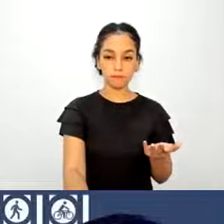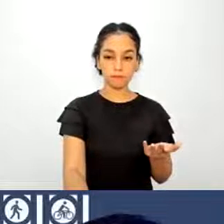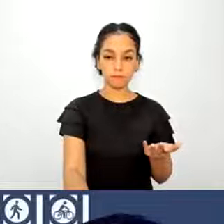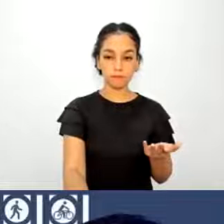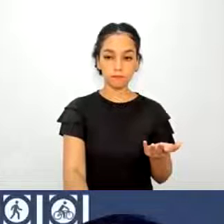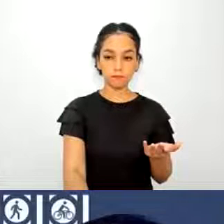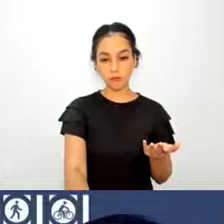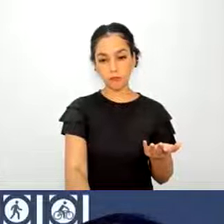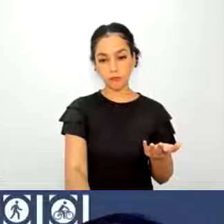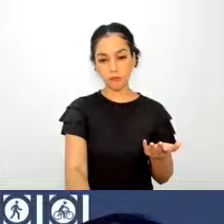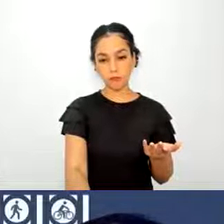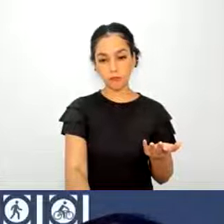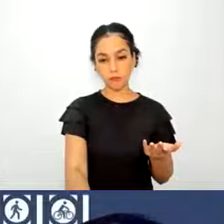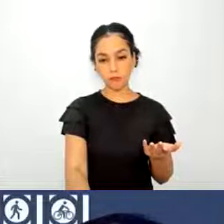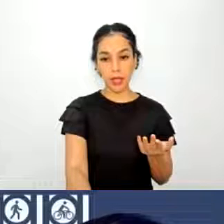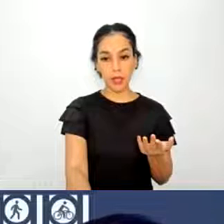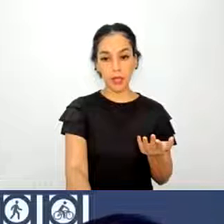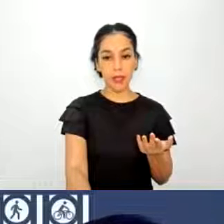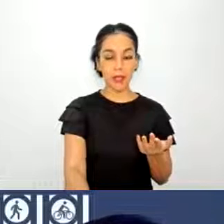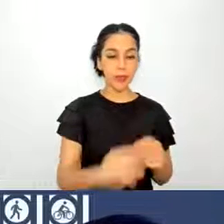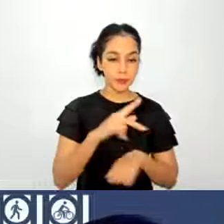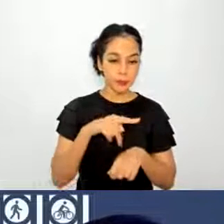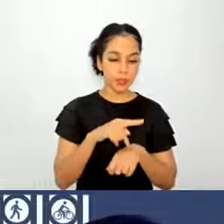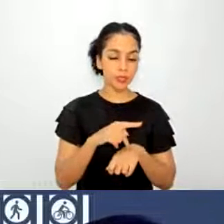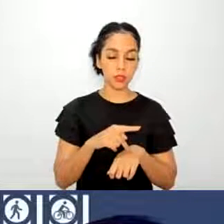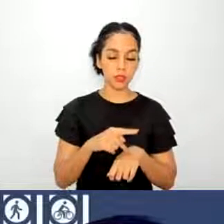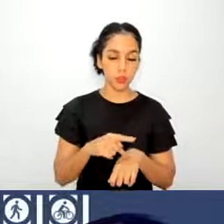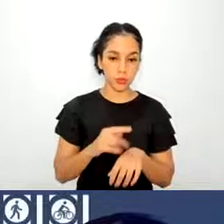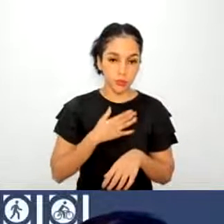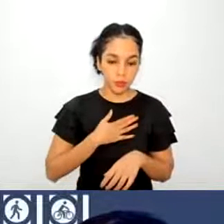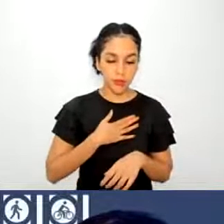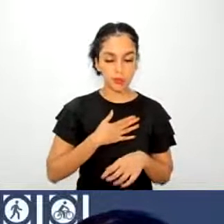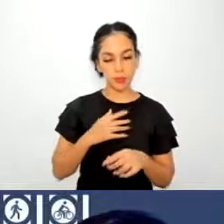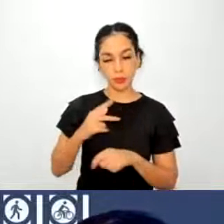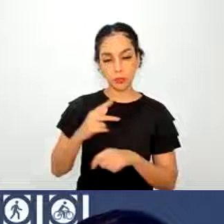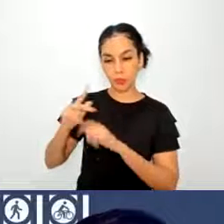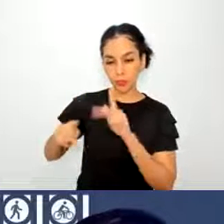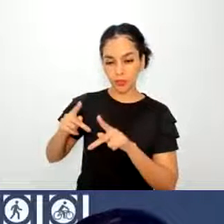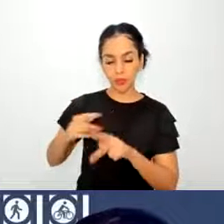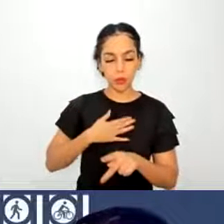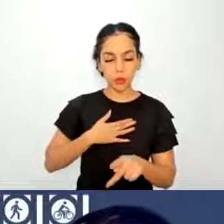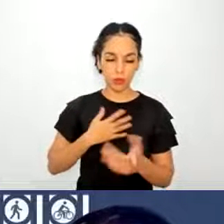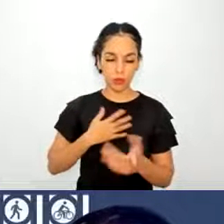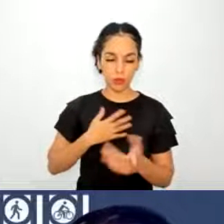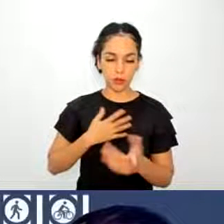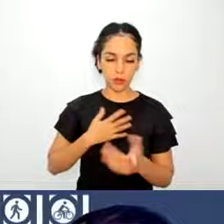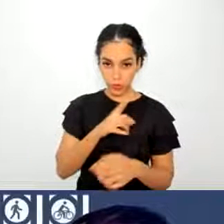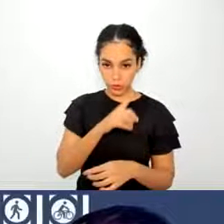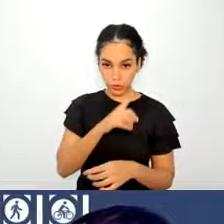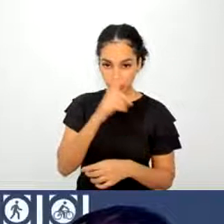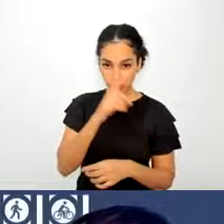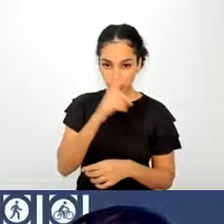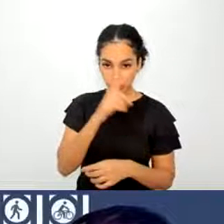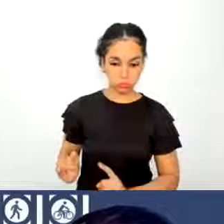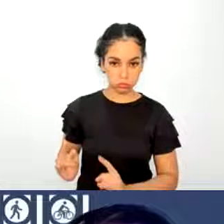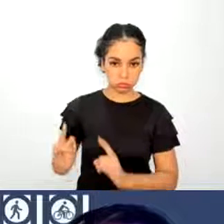apego pelas praças, por parte da população, né? Eu fico imaginando assim, o dia que for subir um edifício ali, pode